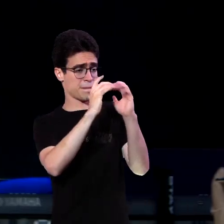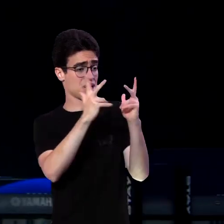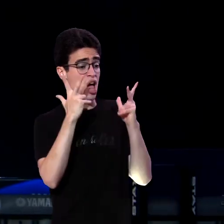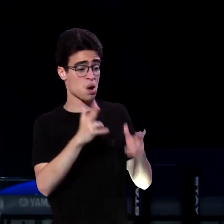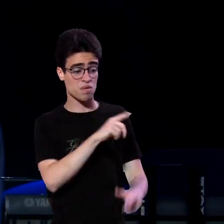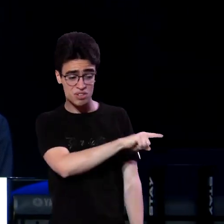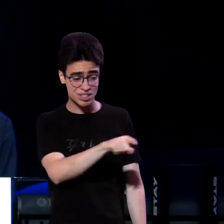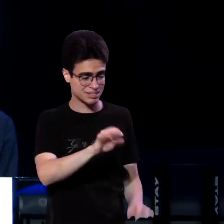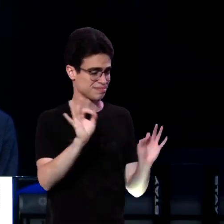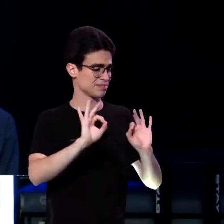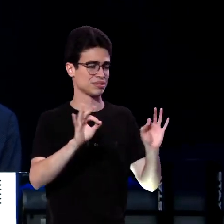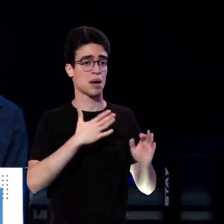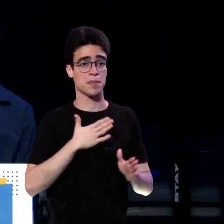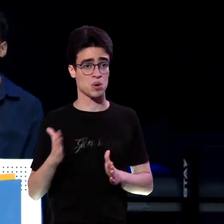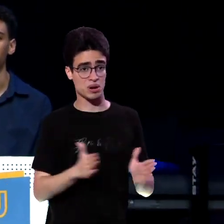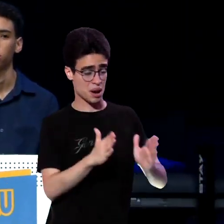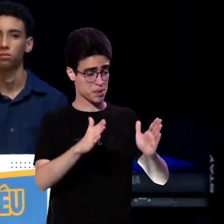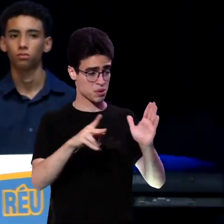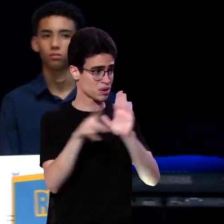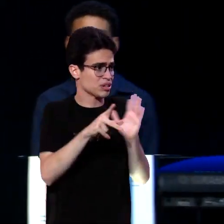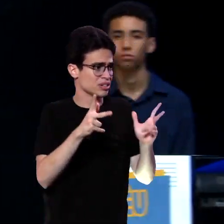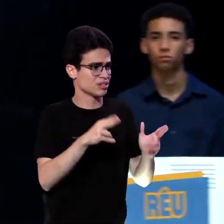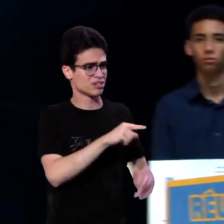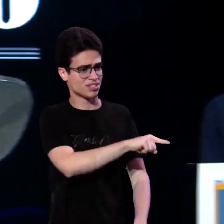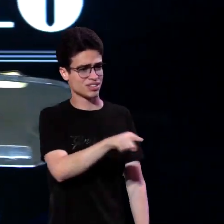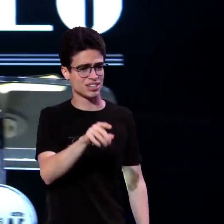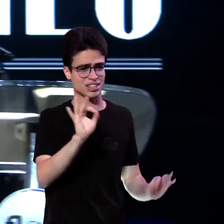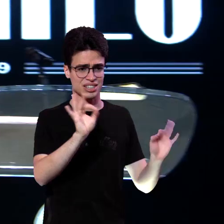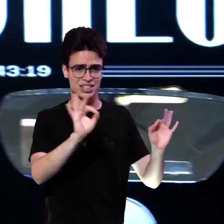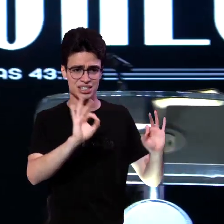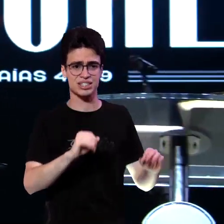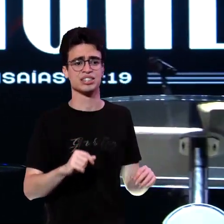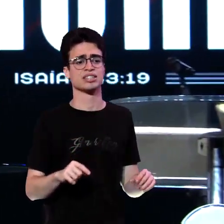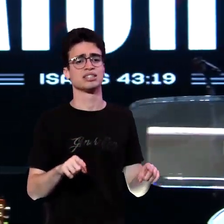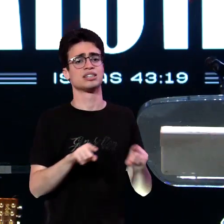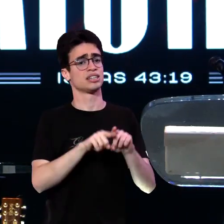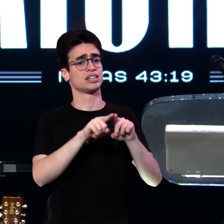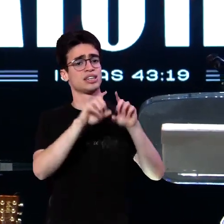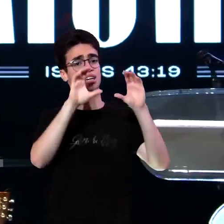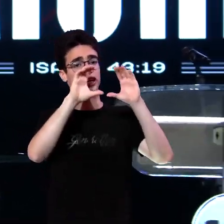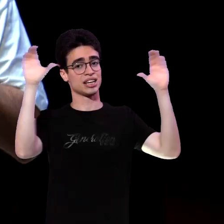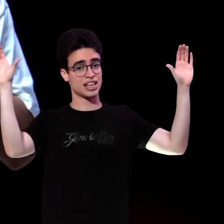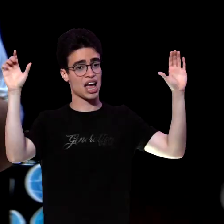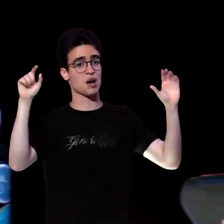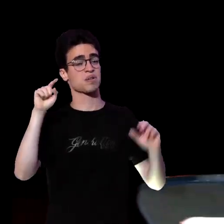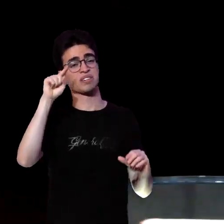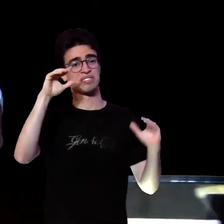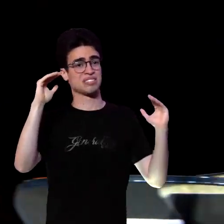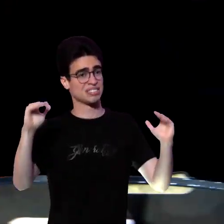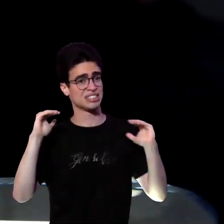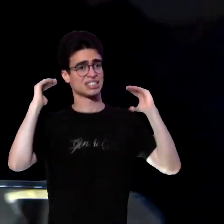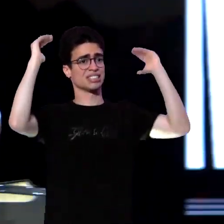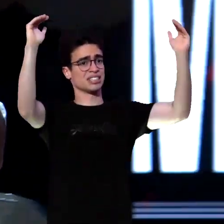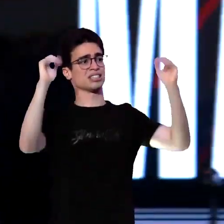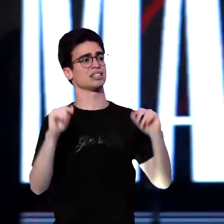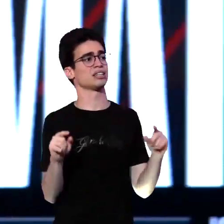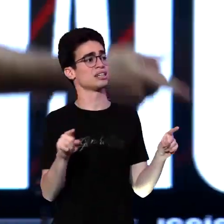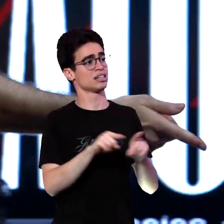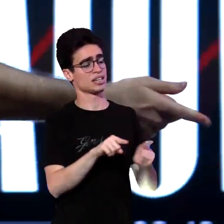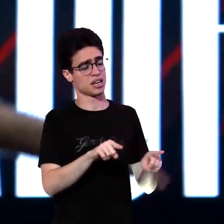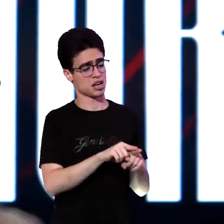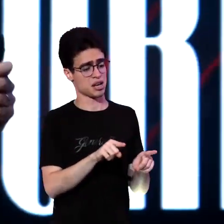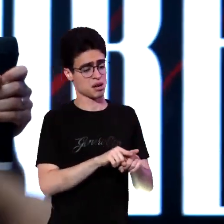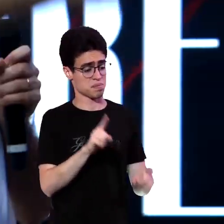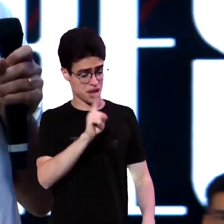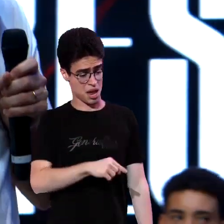seus caminhos são os meus caminhos, declara o Senhor. Assim como os céus são mais altos do que a terra, também os meus caminhos são mais altos do que